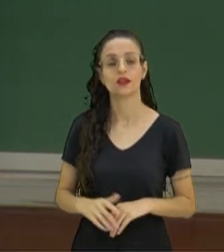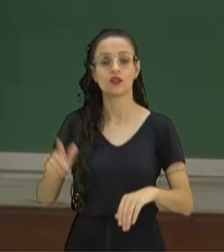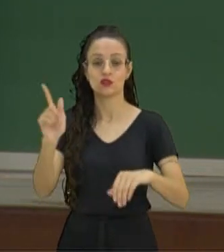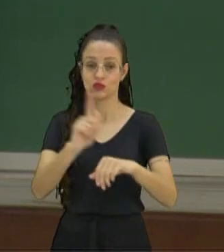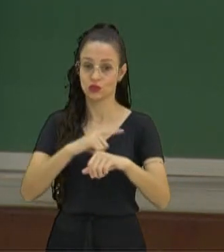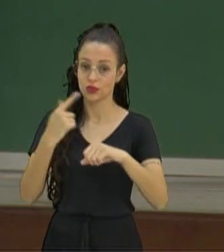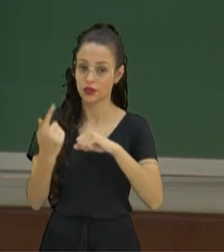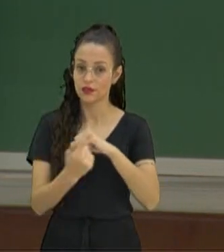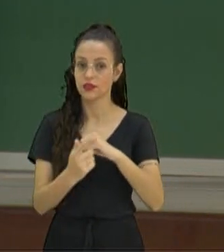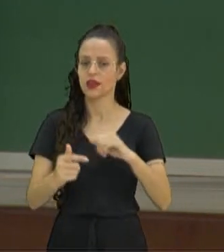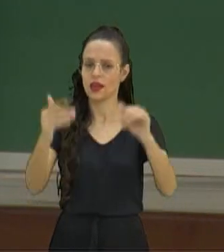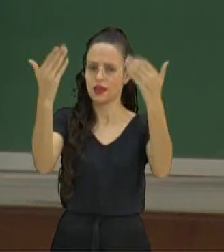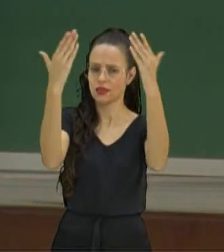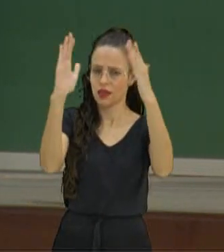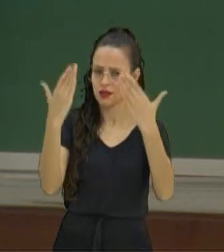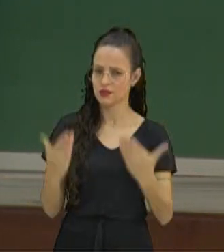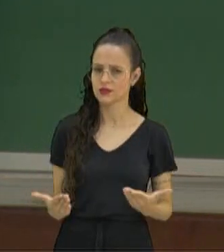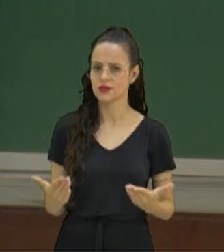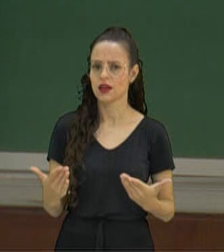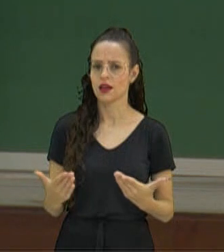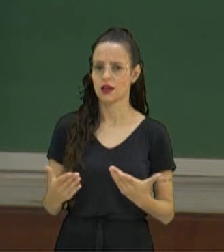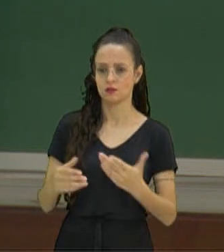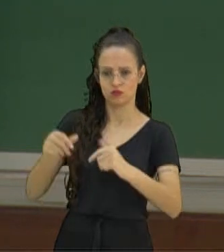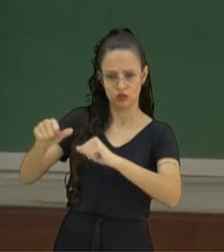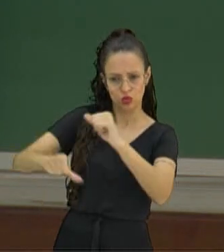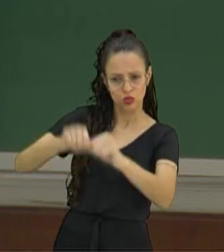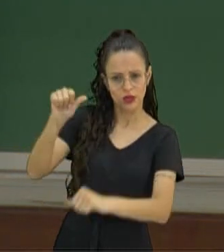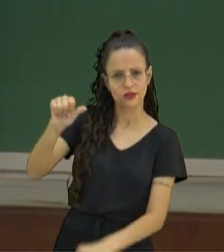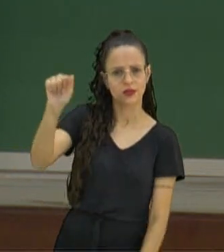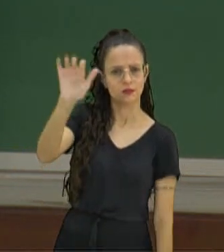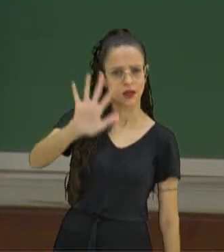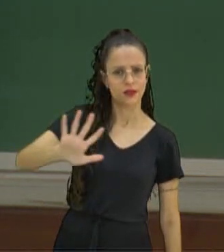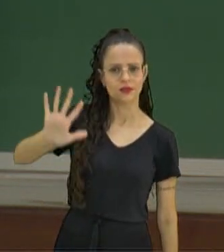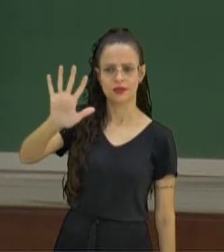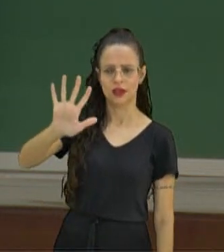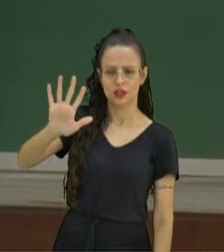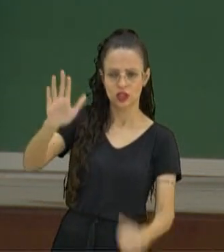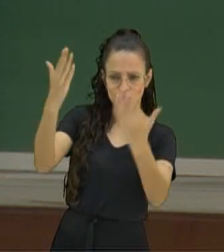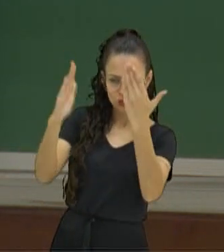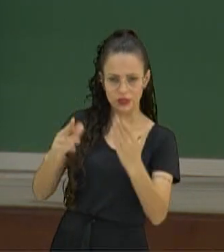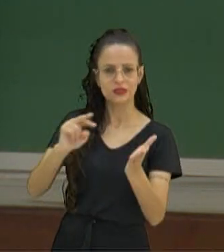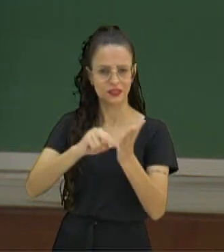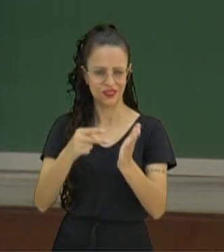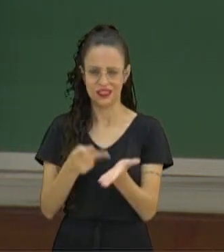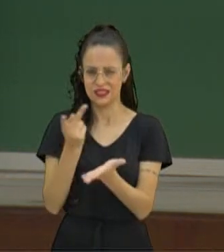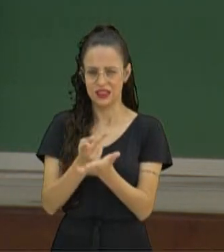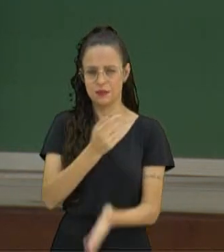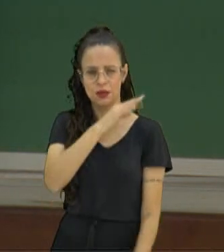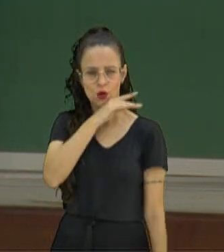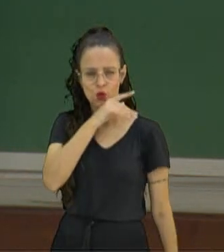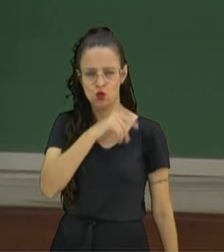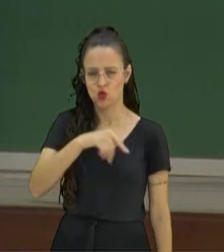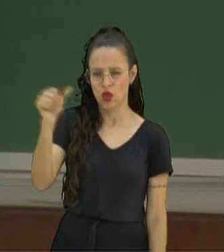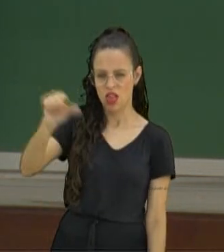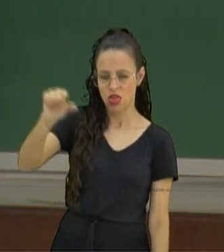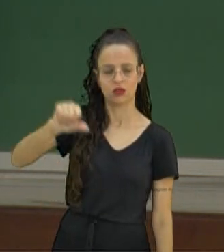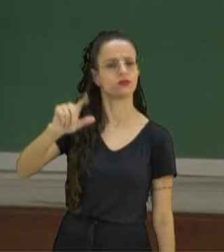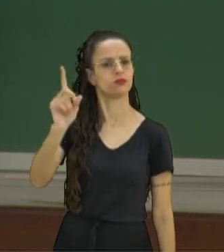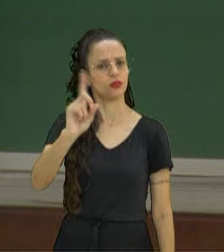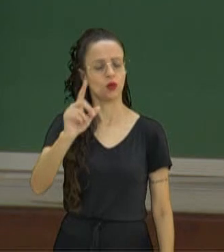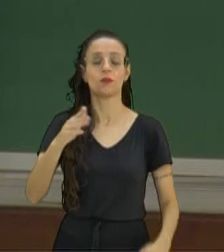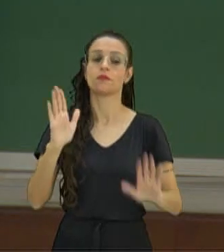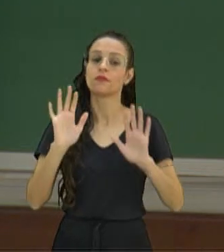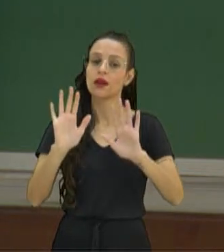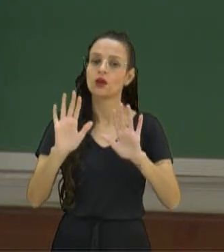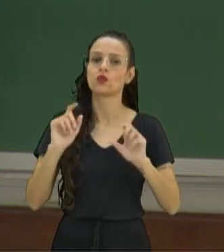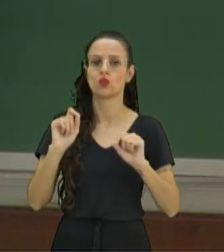geografia, analisar a mudança da paisagem não quer dizer que é sempre ruim, certo? Claro